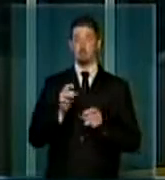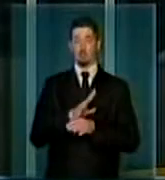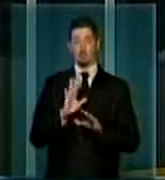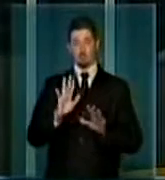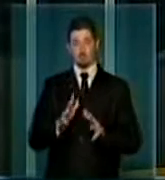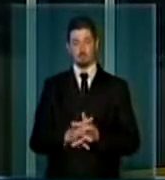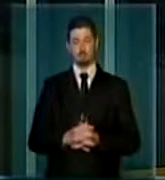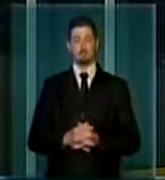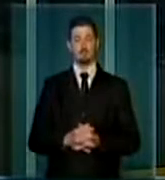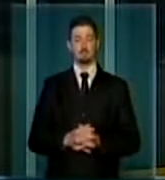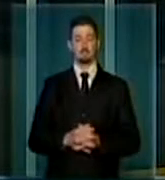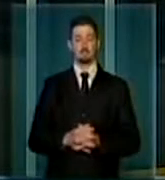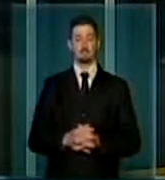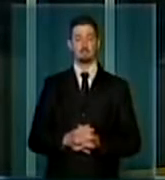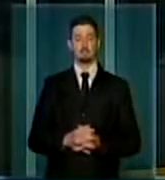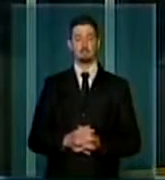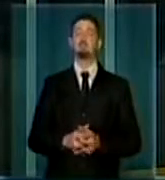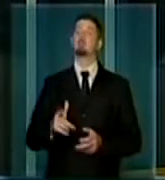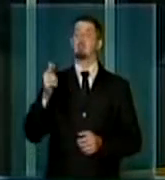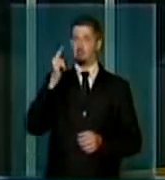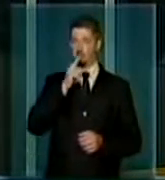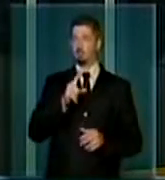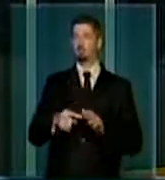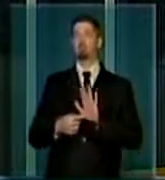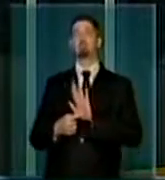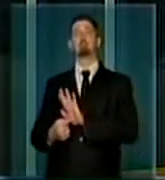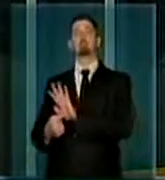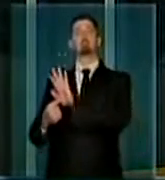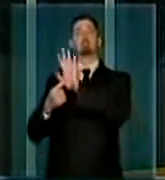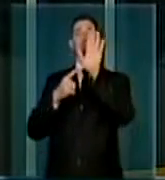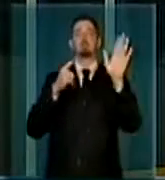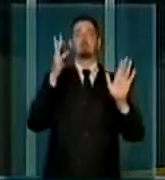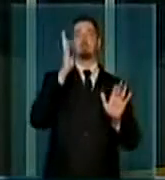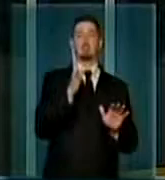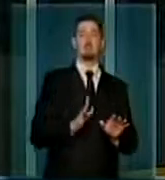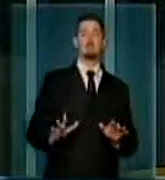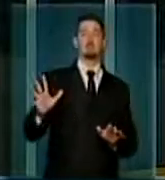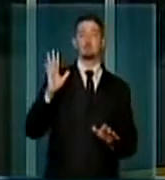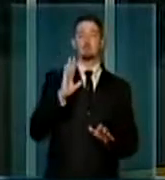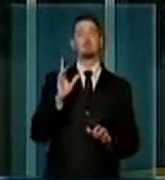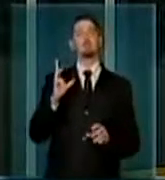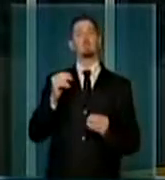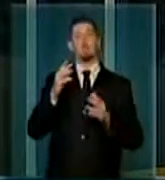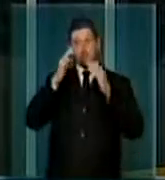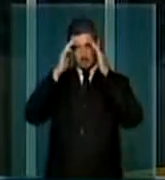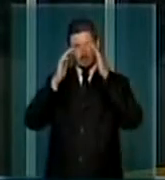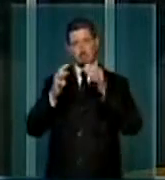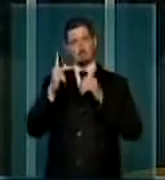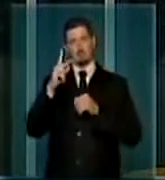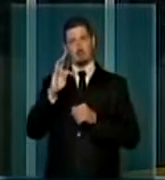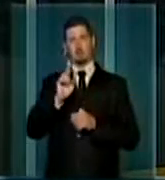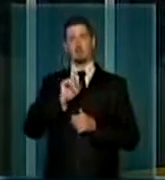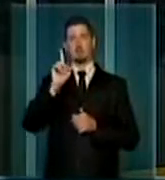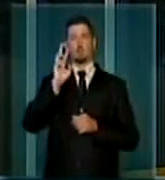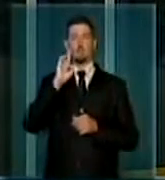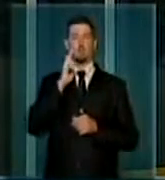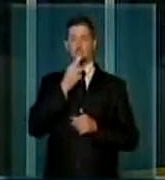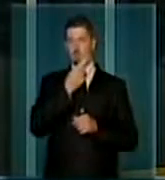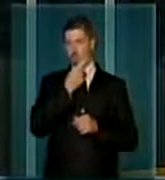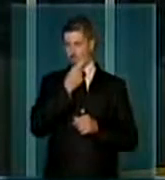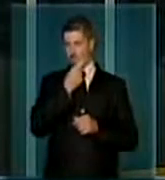Para concluir, senhor presidente. Por isso ganhou projeção nacional e era muito respeitado do PT